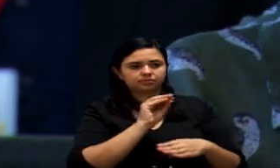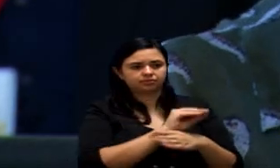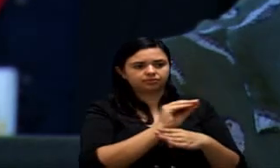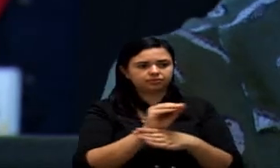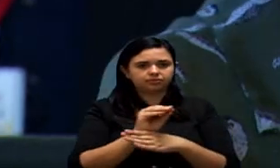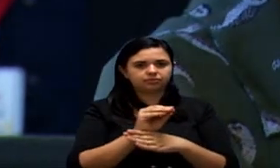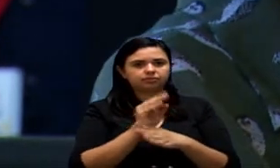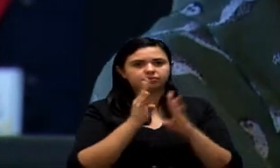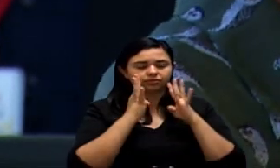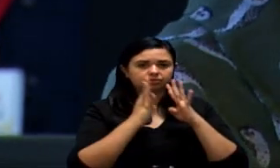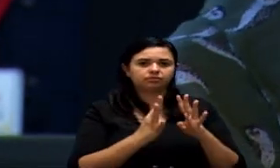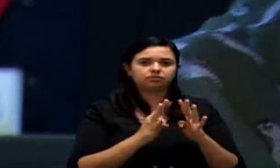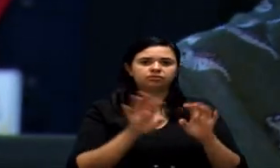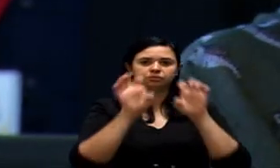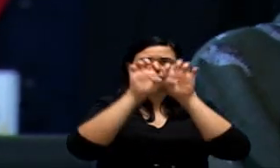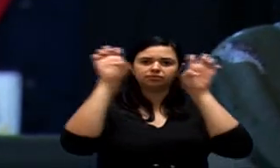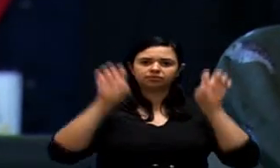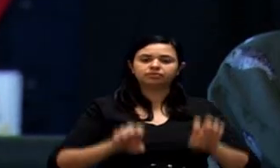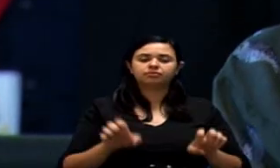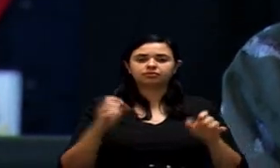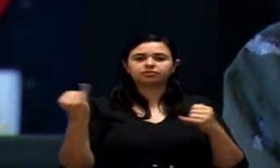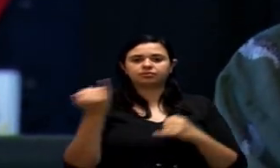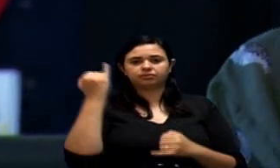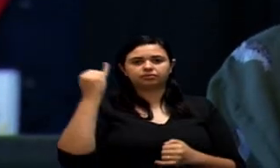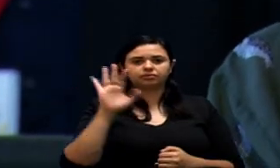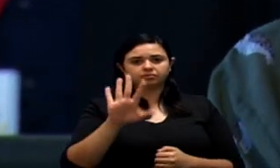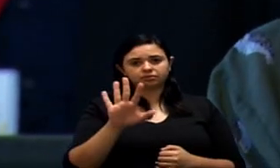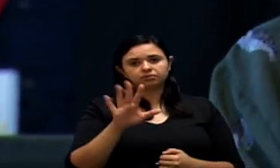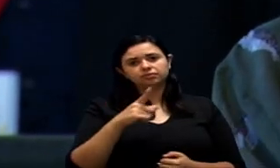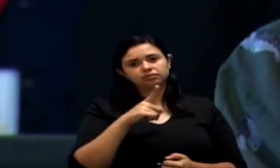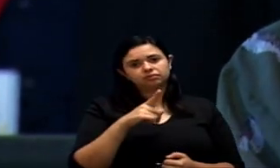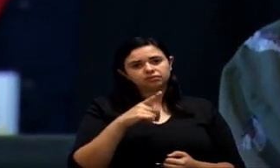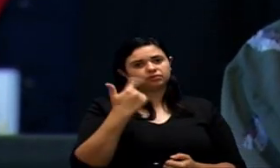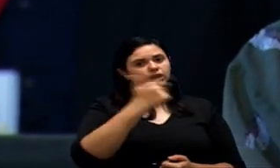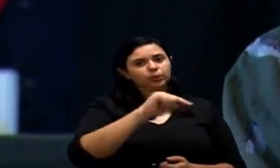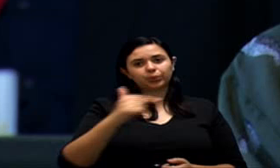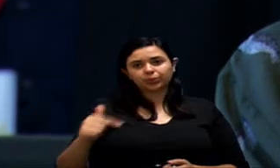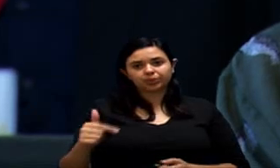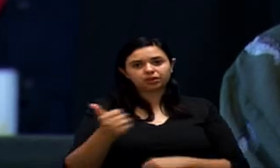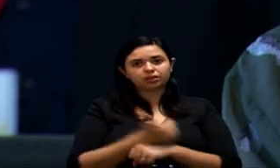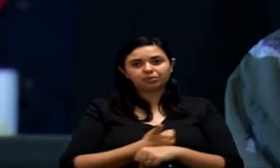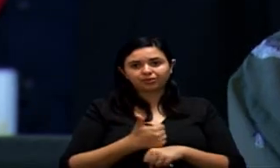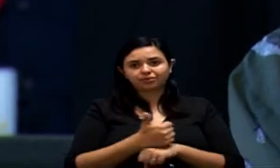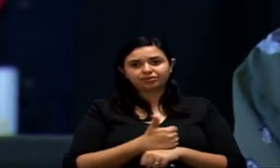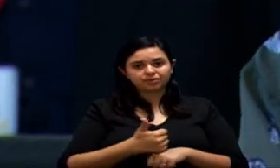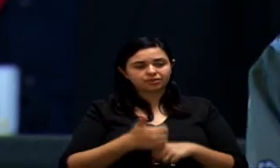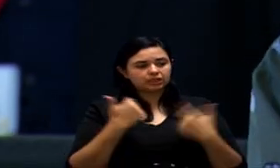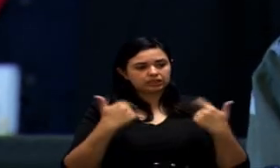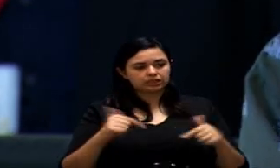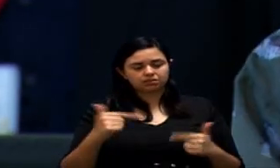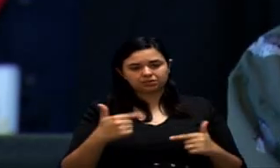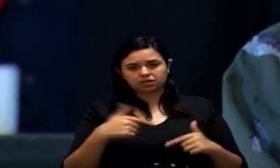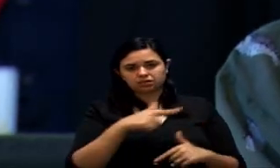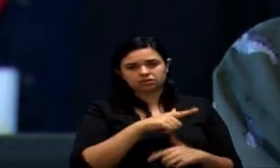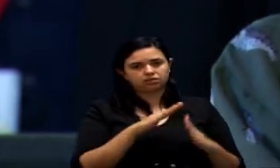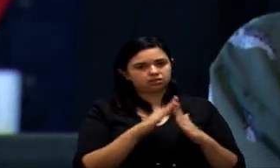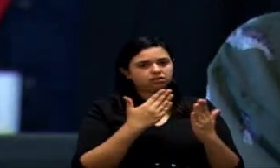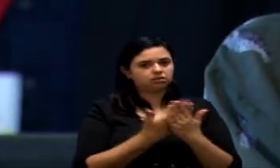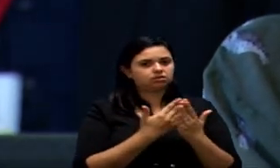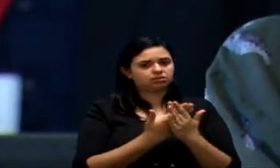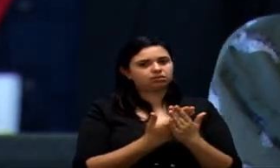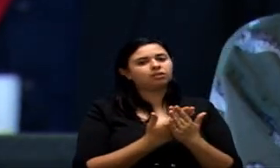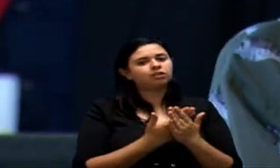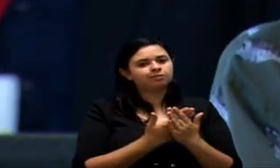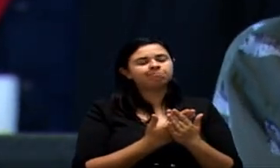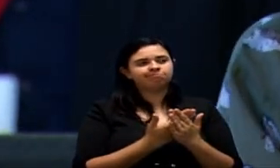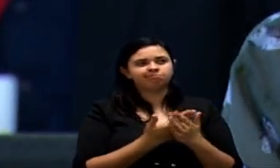estrutura, é importante, mas se nós não tivermos trabalhadores nessa escola, há um problema. Claro. E daí o senhor fala, olha, vamos fazer